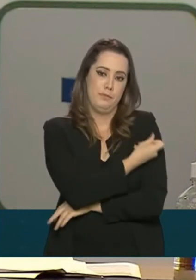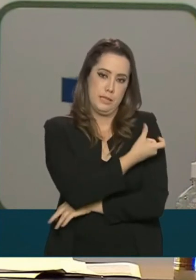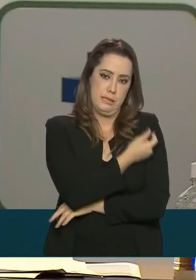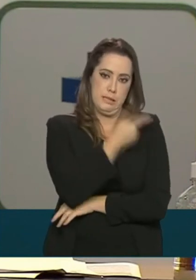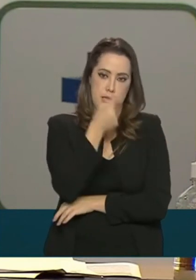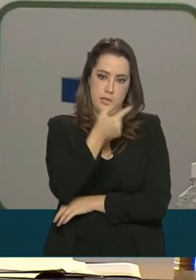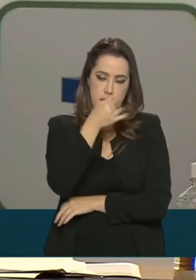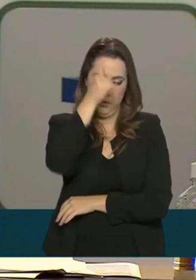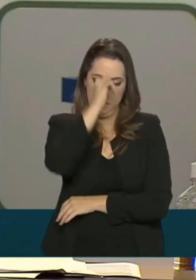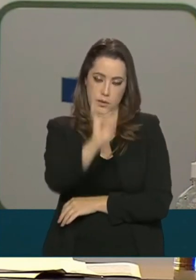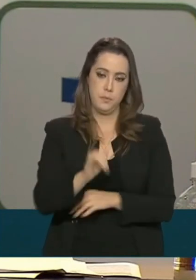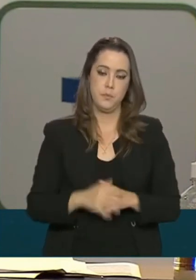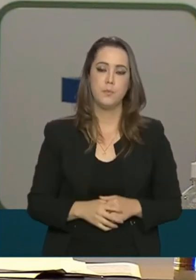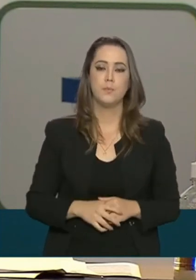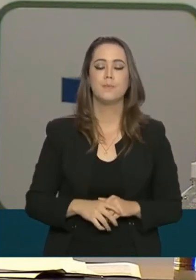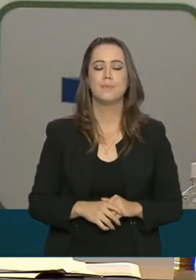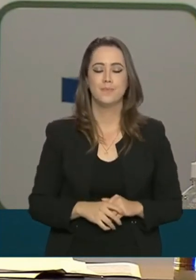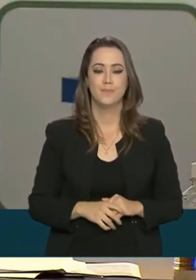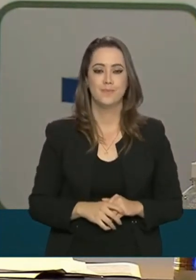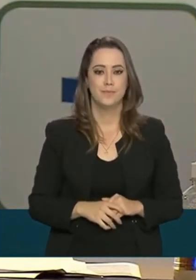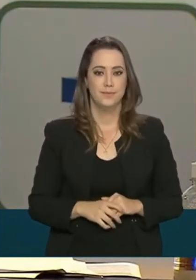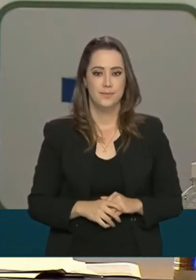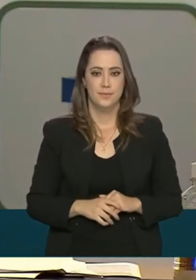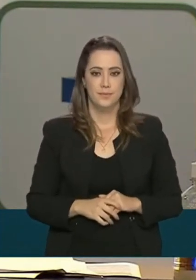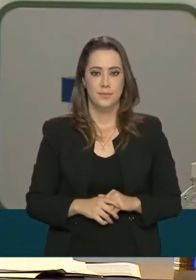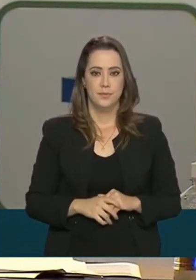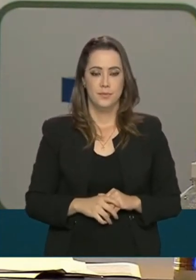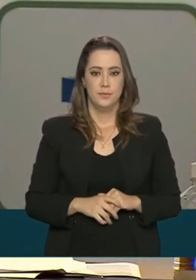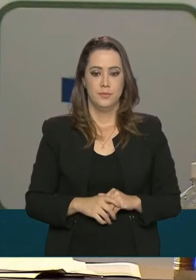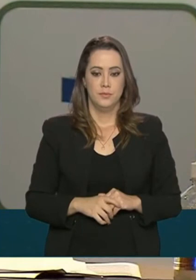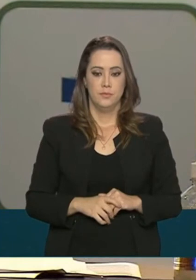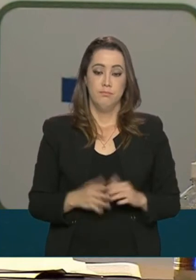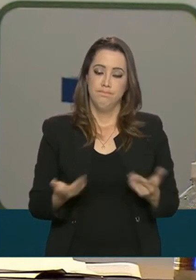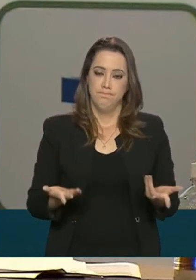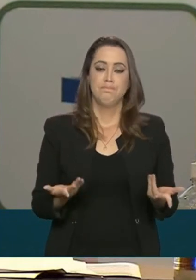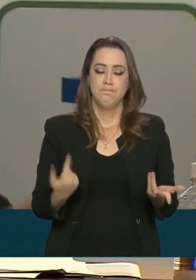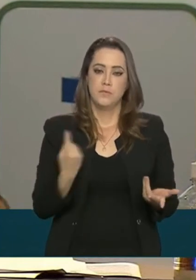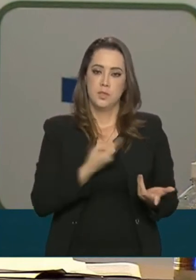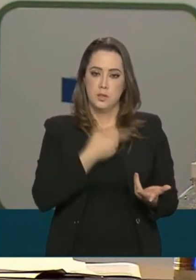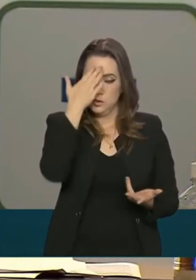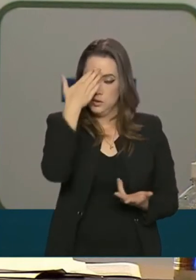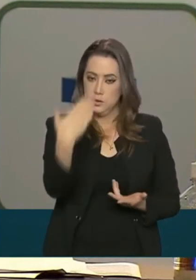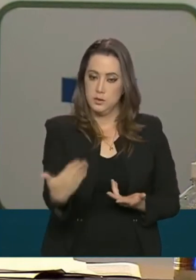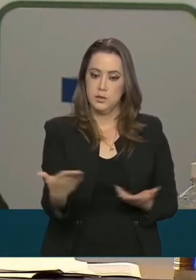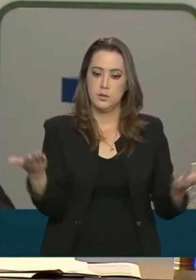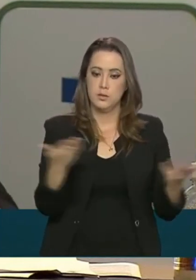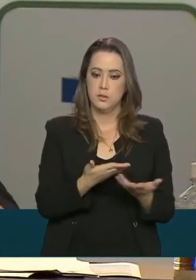sua vacinação contra a gripe. Creio que era isto e eu quero... Muito obrigado. E